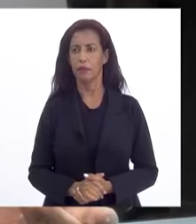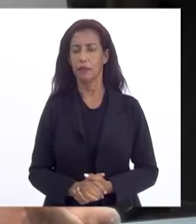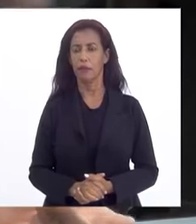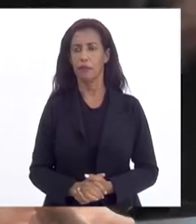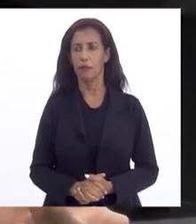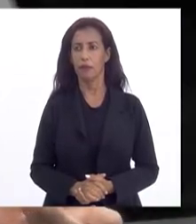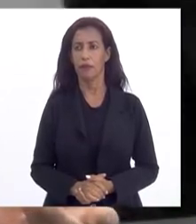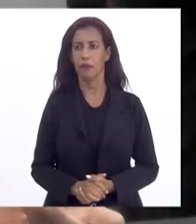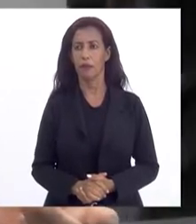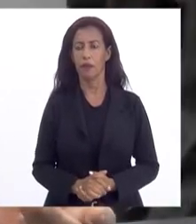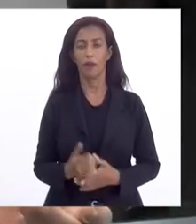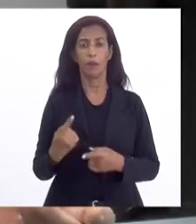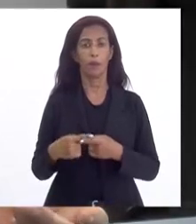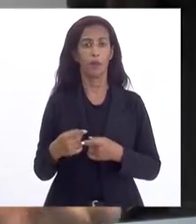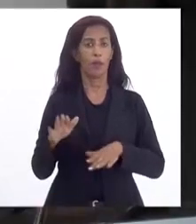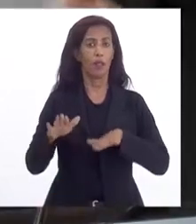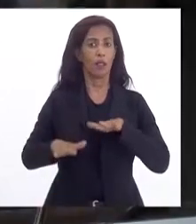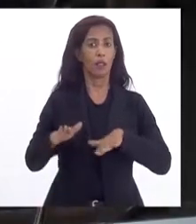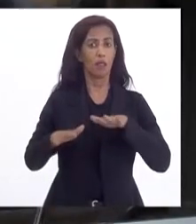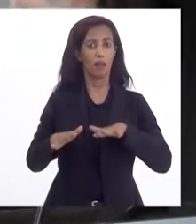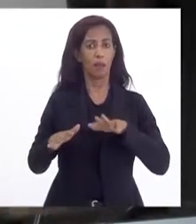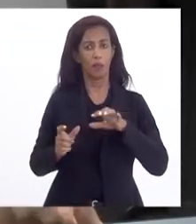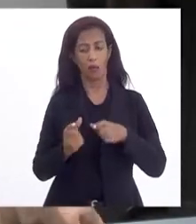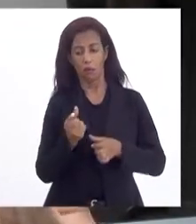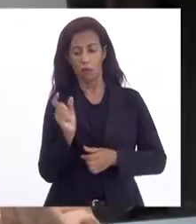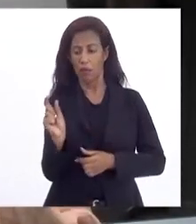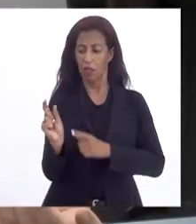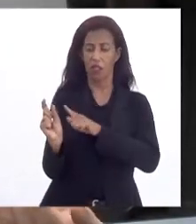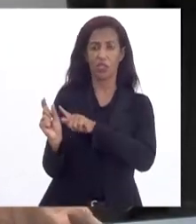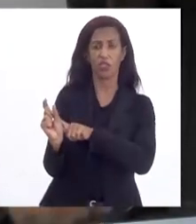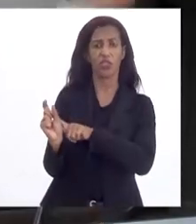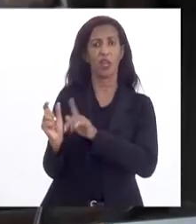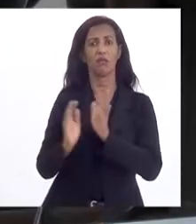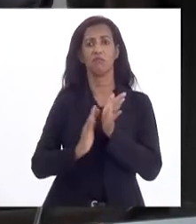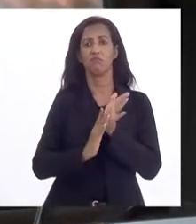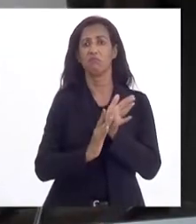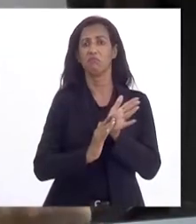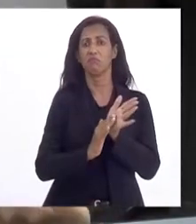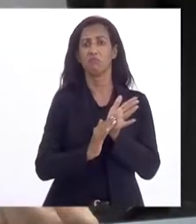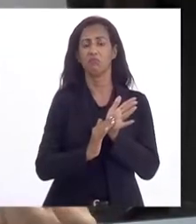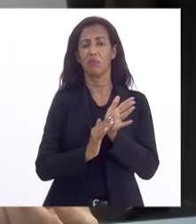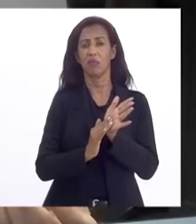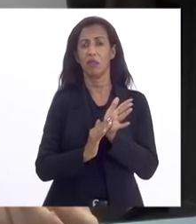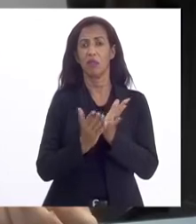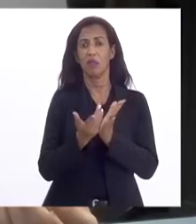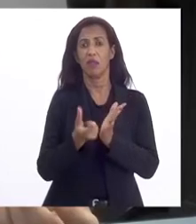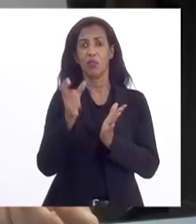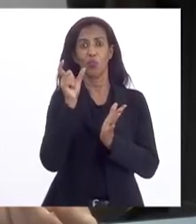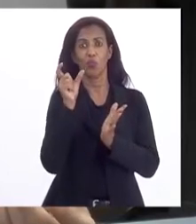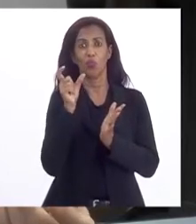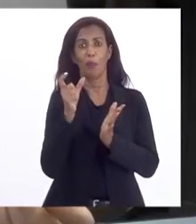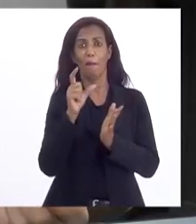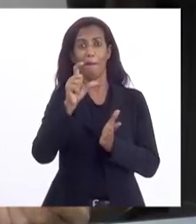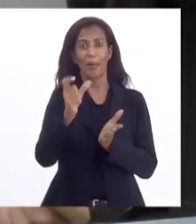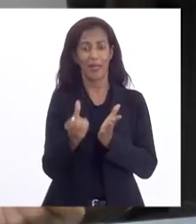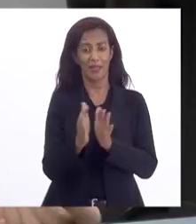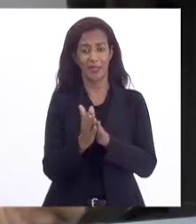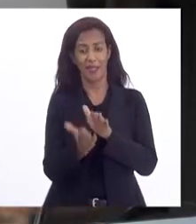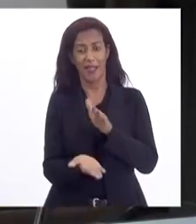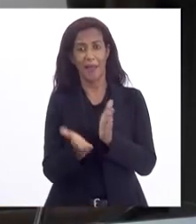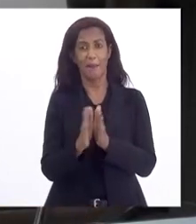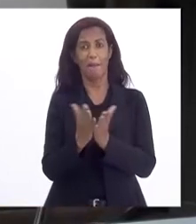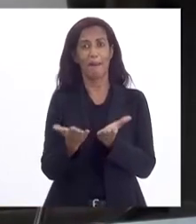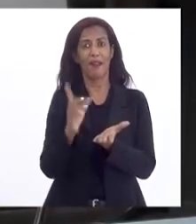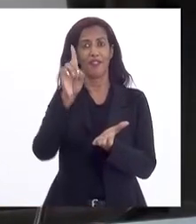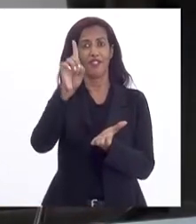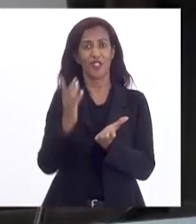Porque, dependendo da etiqueta, fica uma, o que vai estar escrito na etiqueta fica uma bíblia, né? Tem que saber,